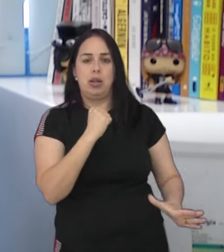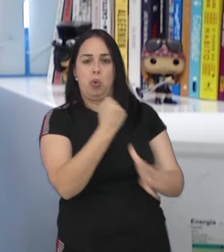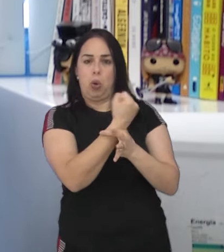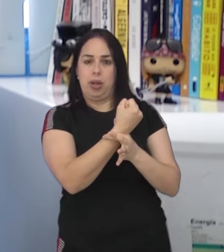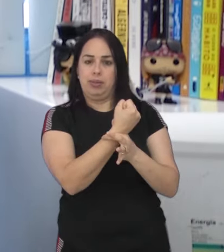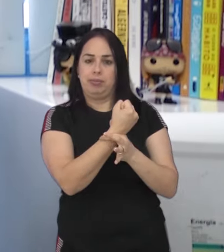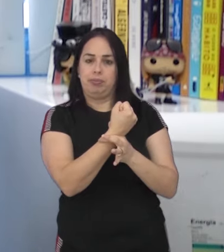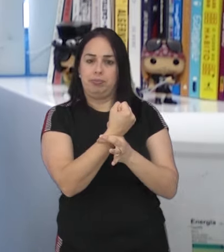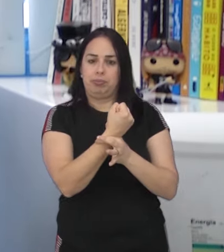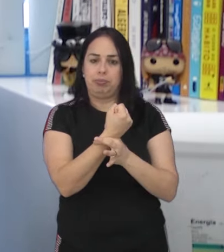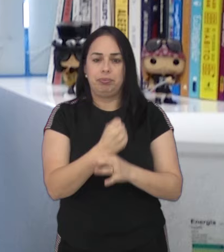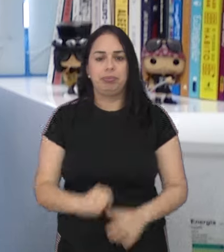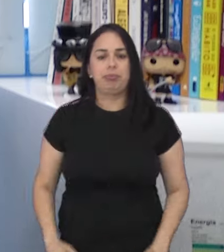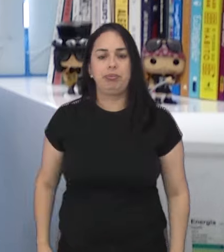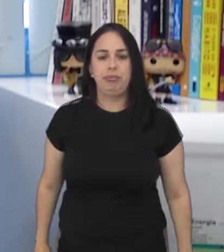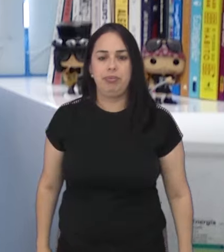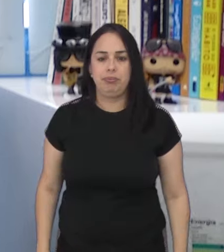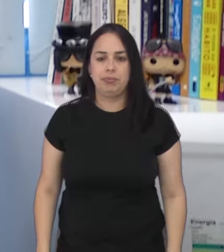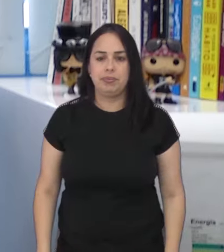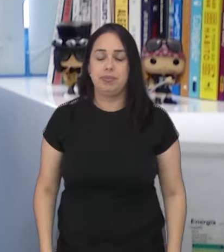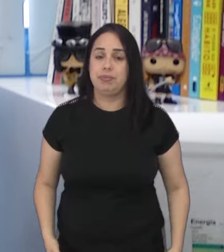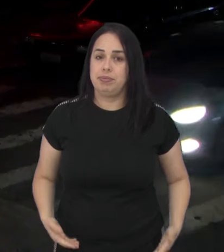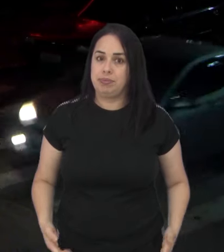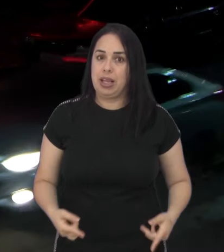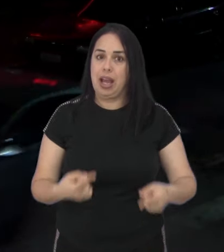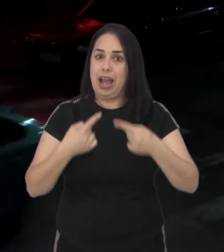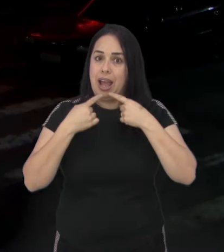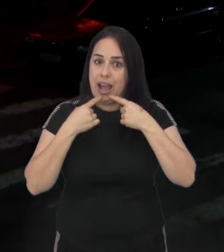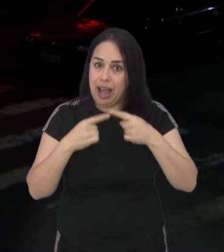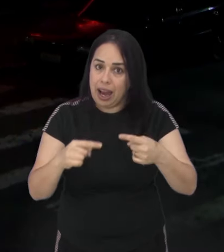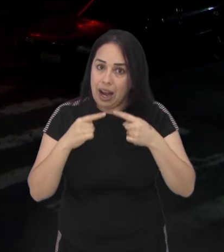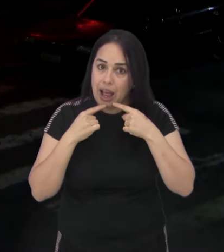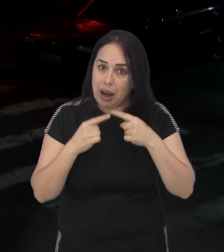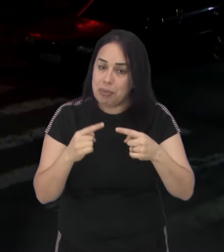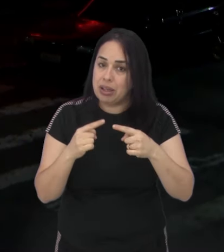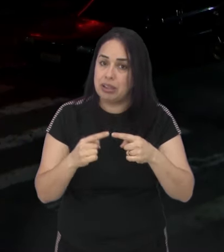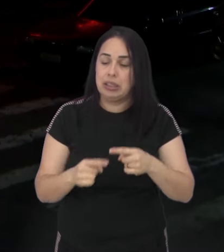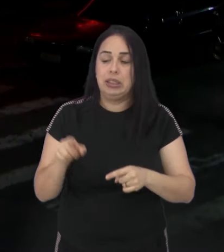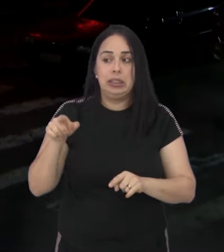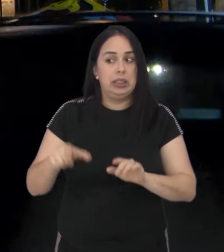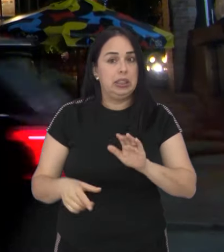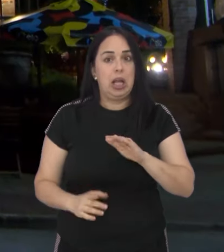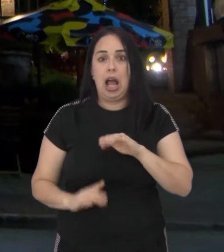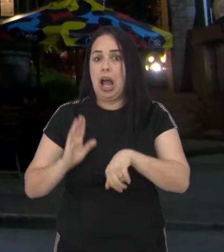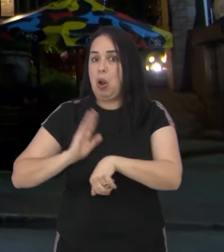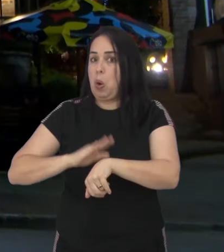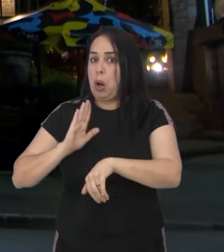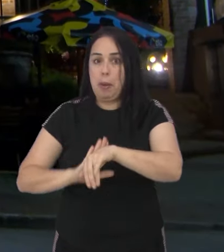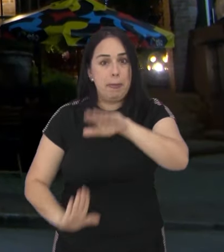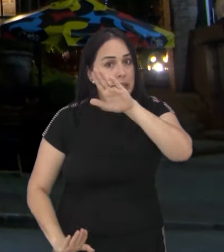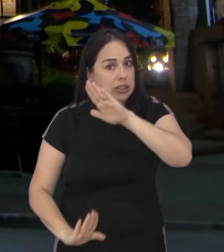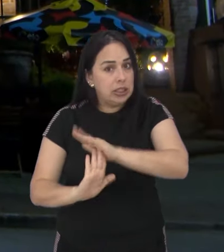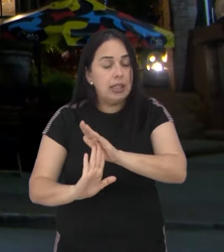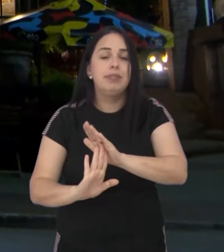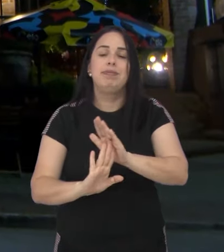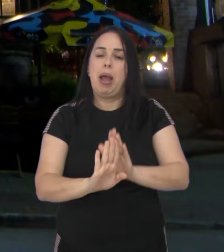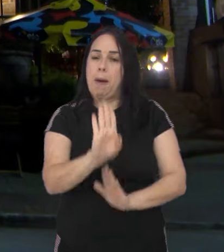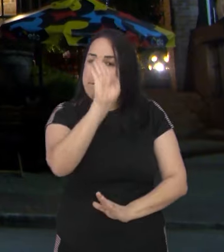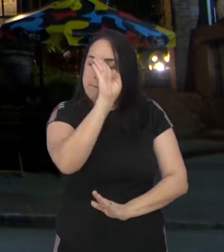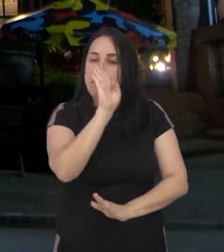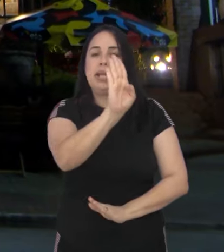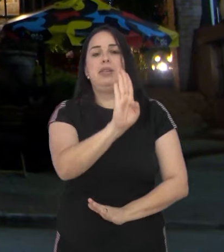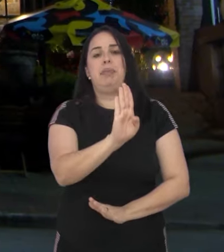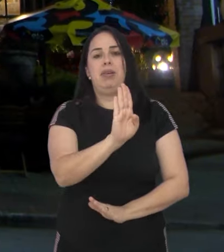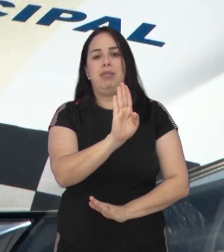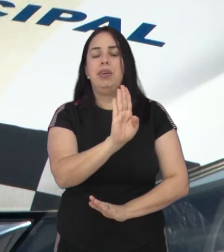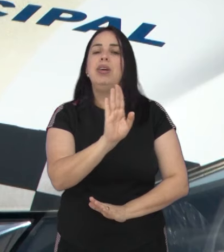direito garantido ali no entorno daquele comércio reclamações sobre o descumprimento do horário de alguns comércios são um dos